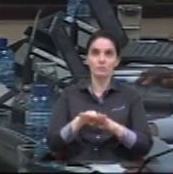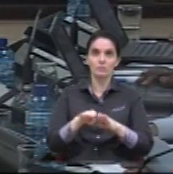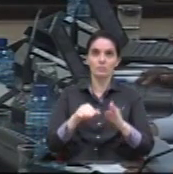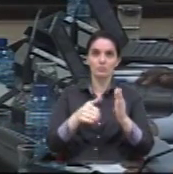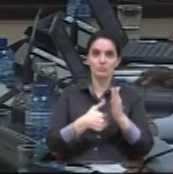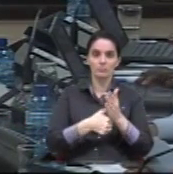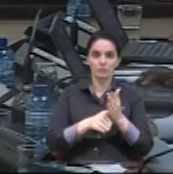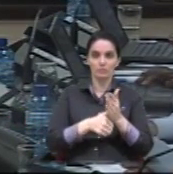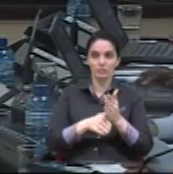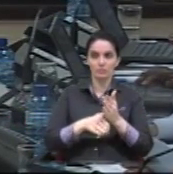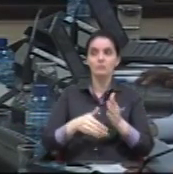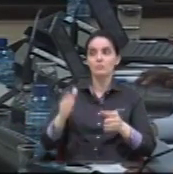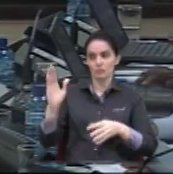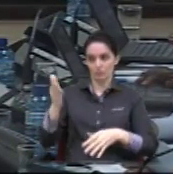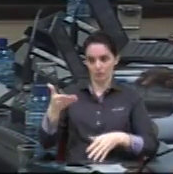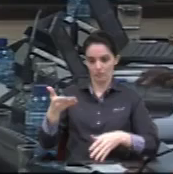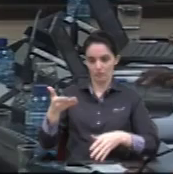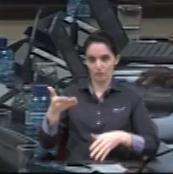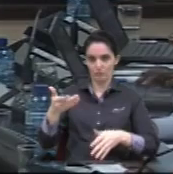de novo, senhor presidente.